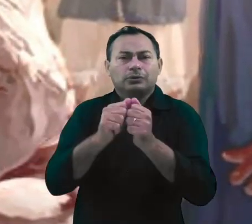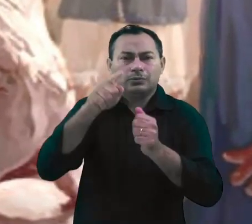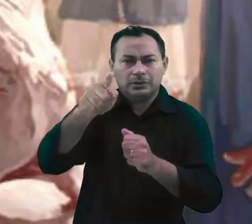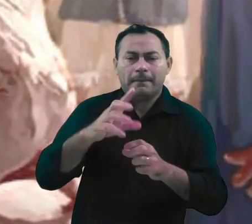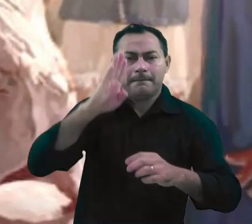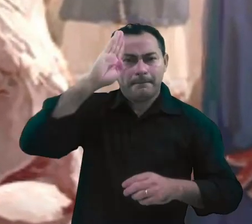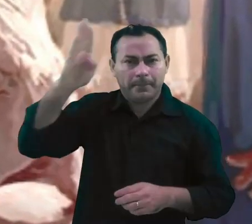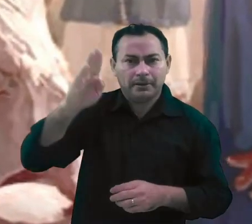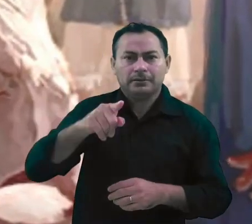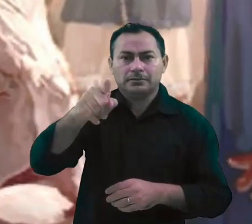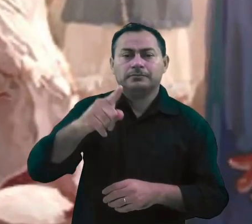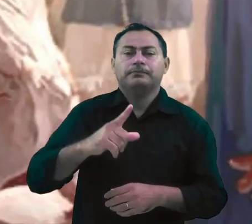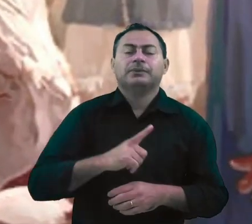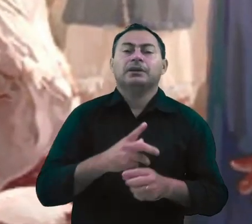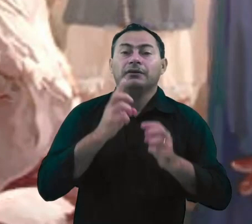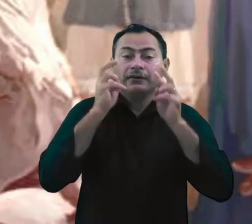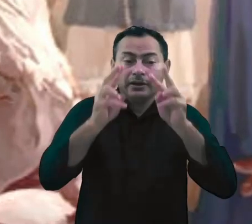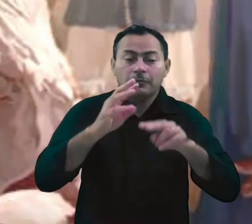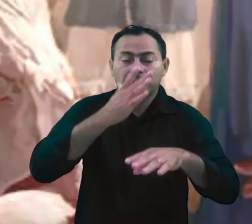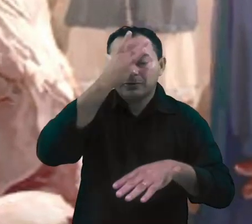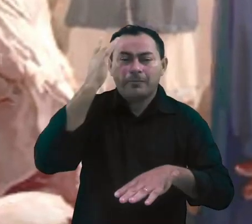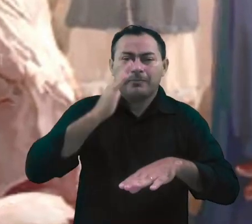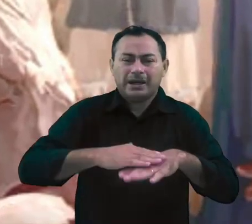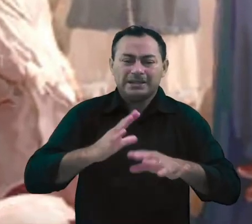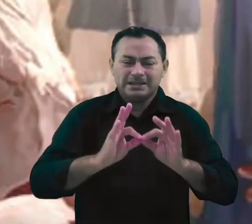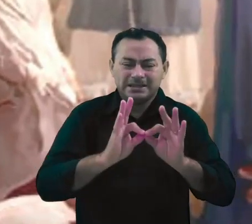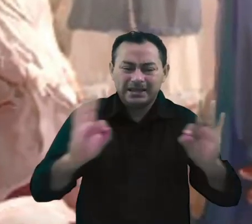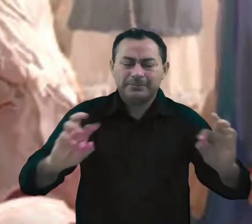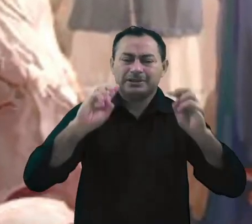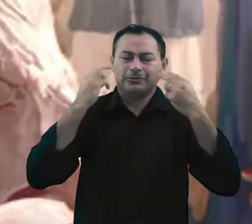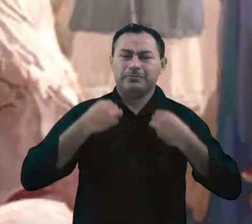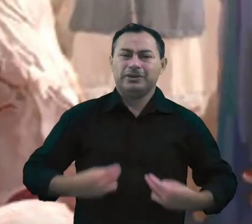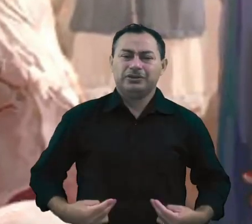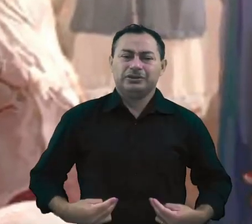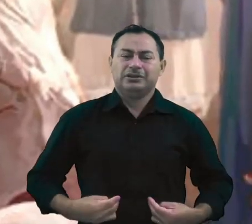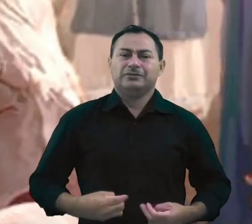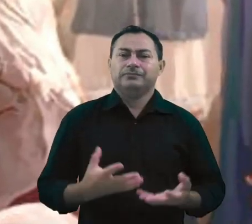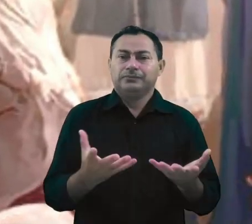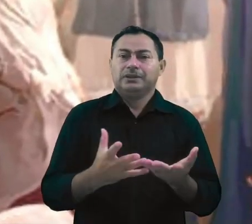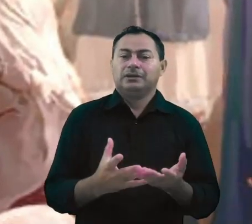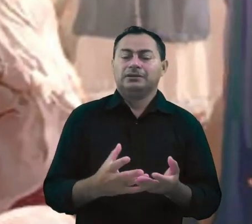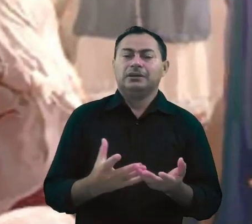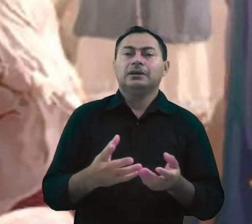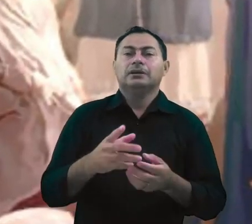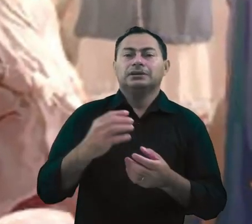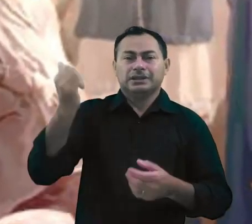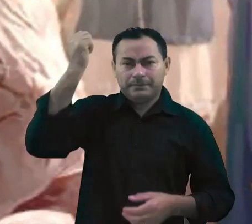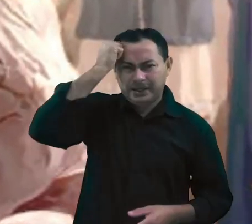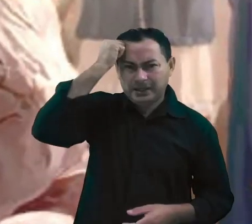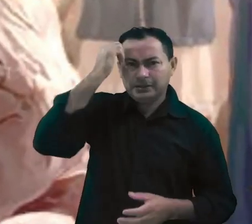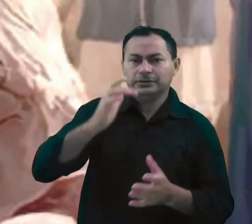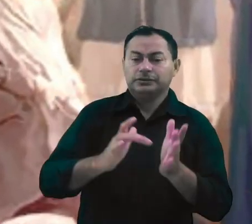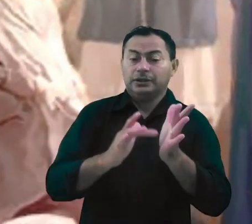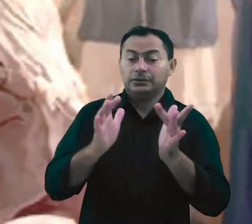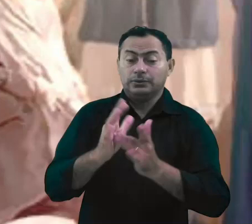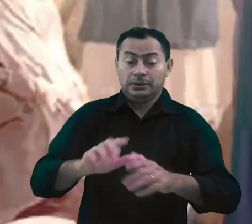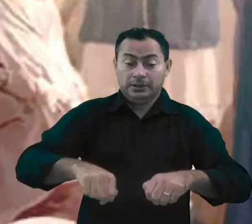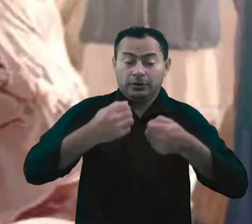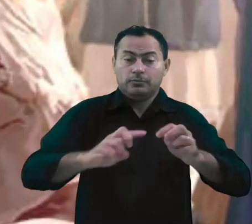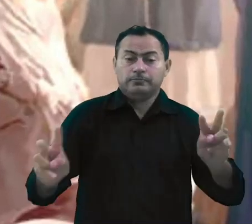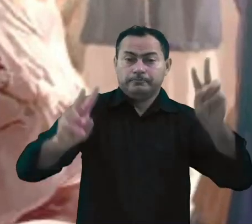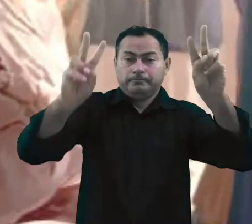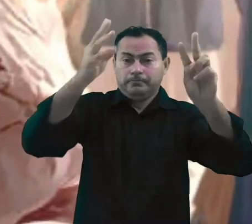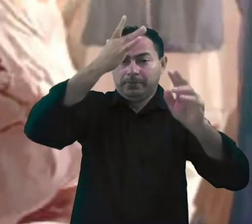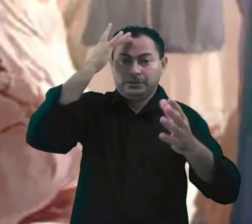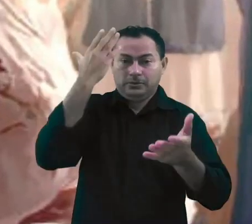você, principalmente se você se considerasse o mais perdido de toda a cidade. Jesus deu um valor tremendo aos